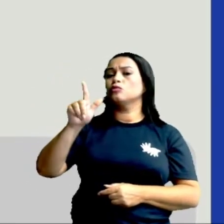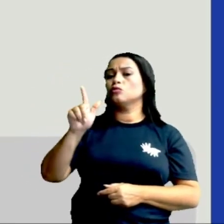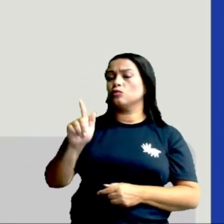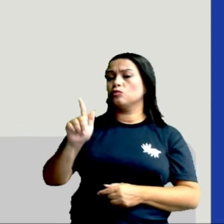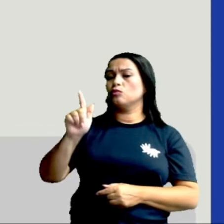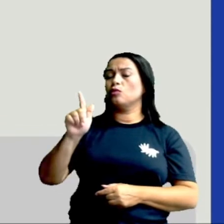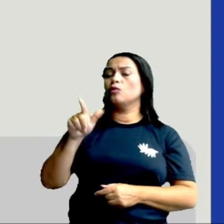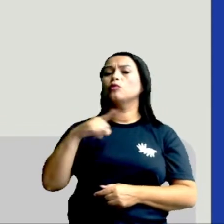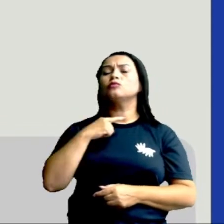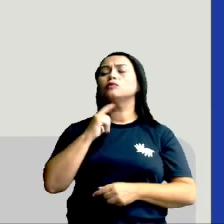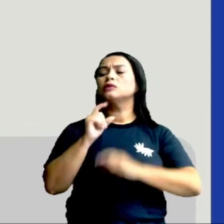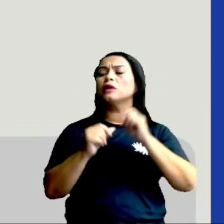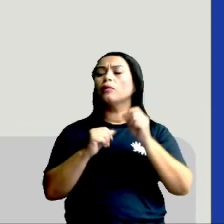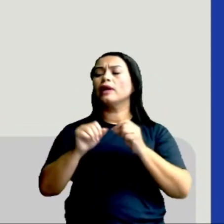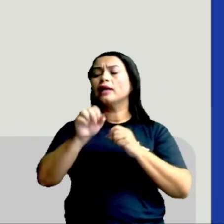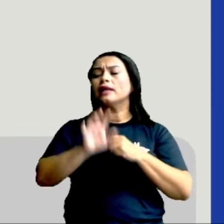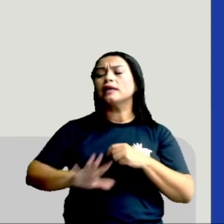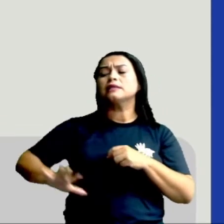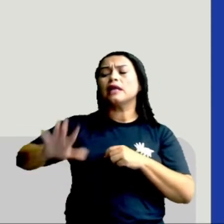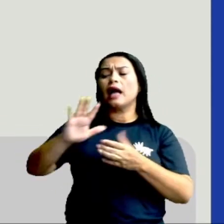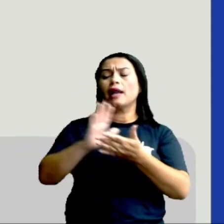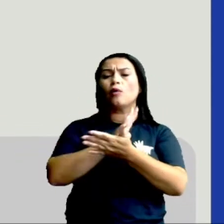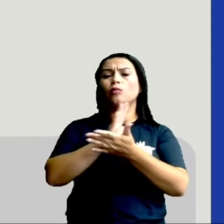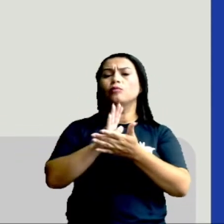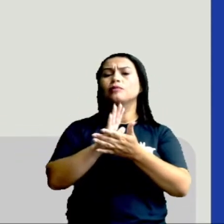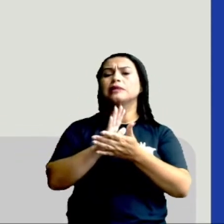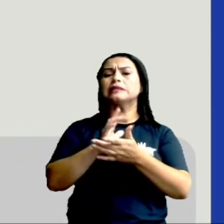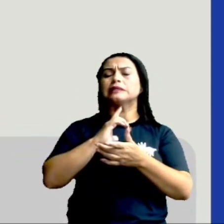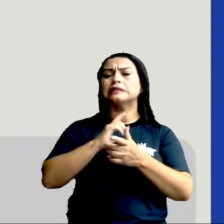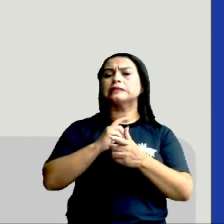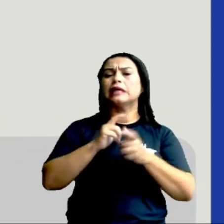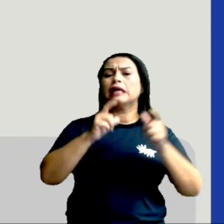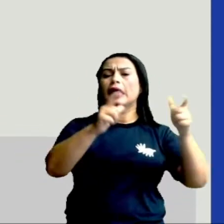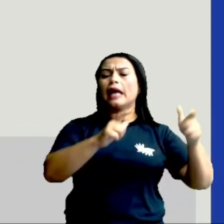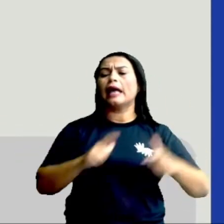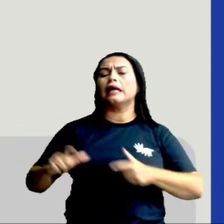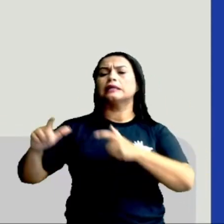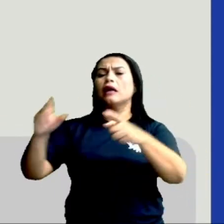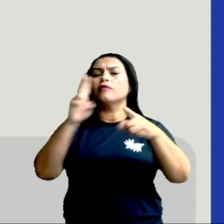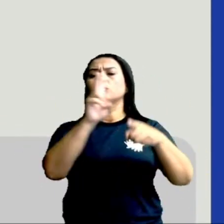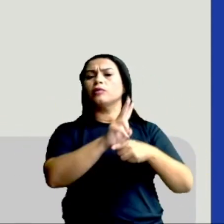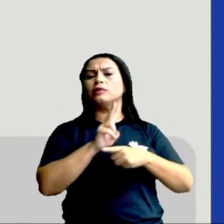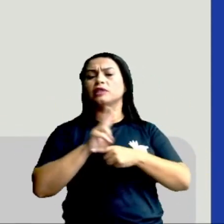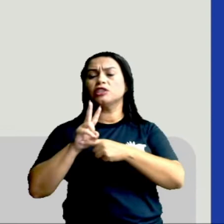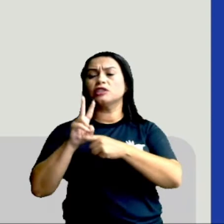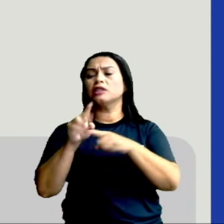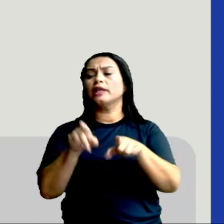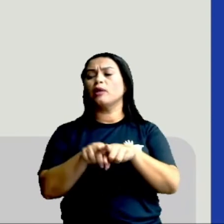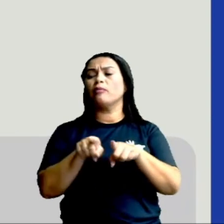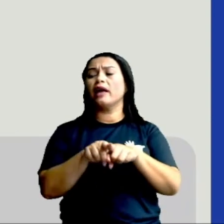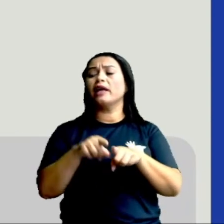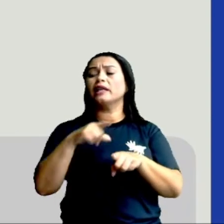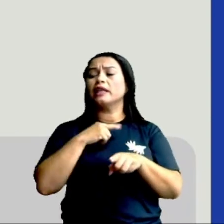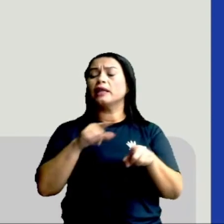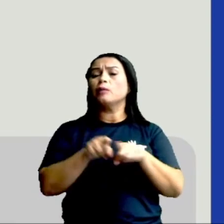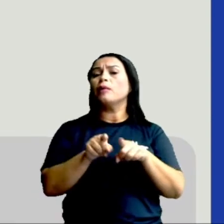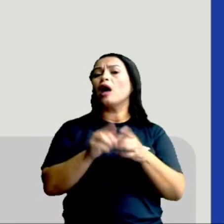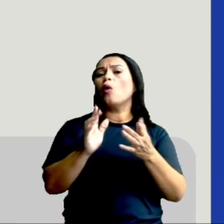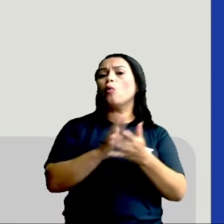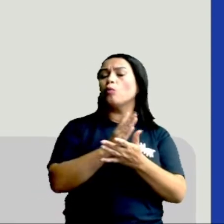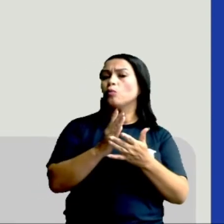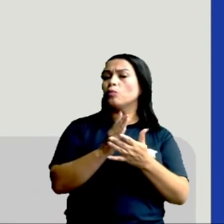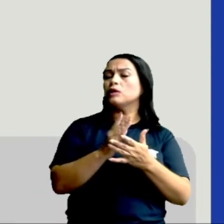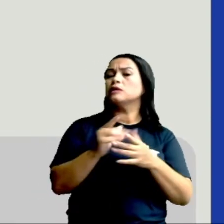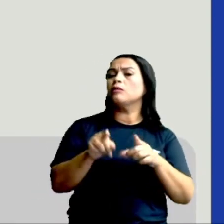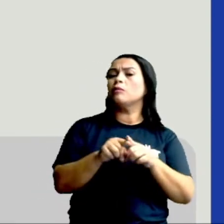área, existem muitas reservas conservadas, mas também muitas disputas em uma das faixas de fronteira agrícola